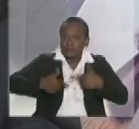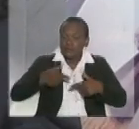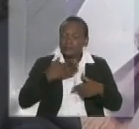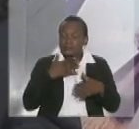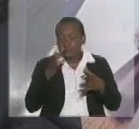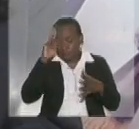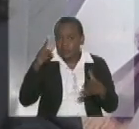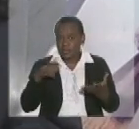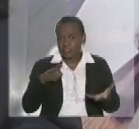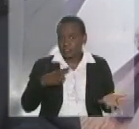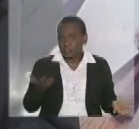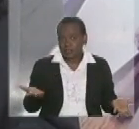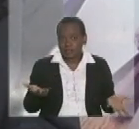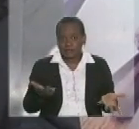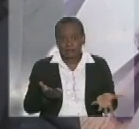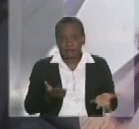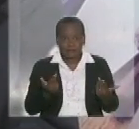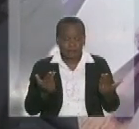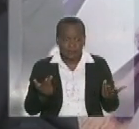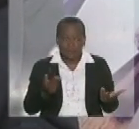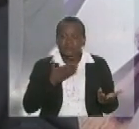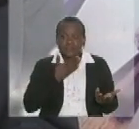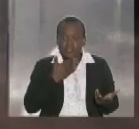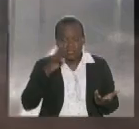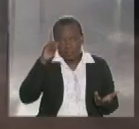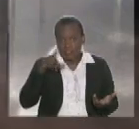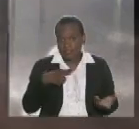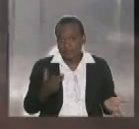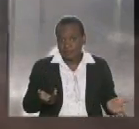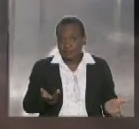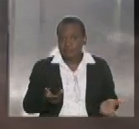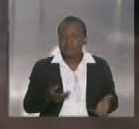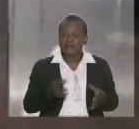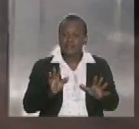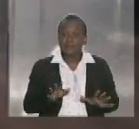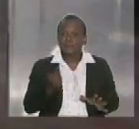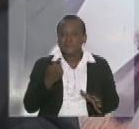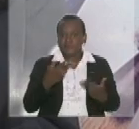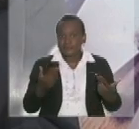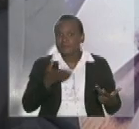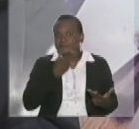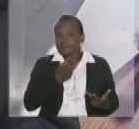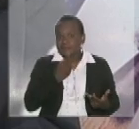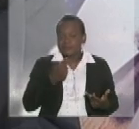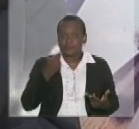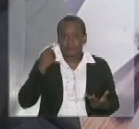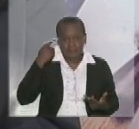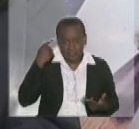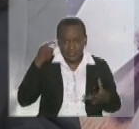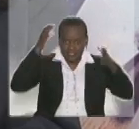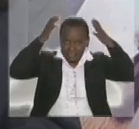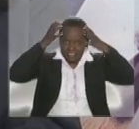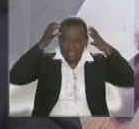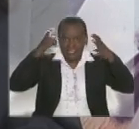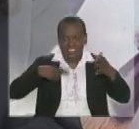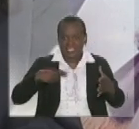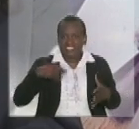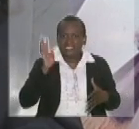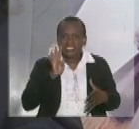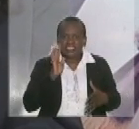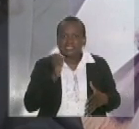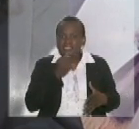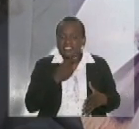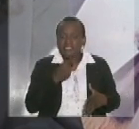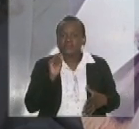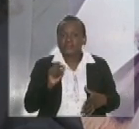nunca, gente. Claro, que isso, exato, né? A voz é falha também, né? Uma coisa que o Menino Maluquinho tem de bacana, e eu queria que